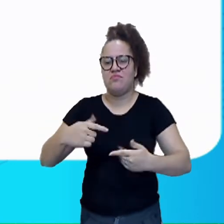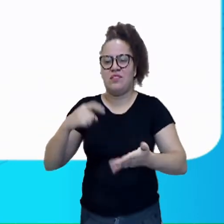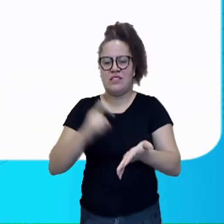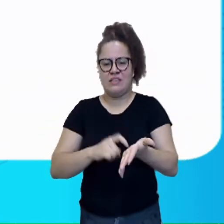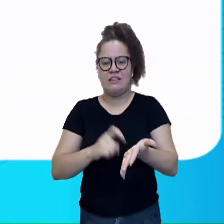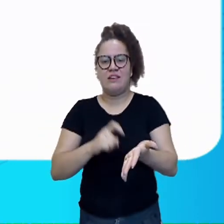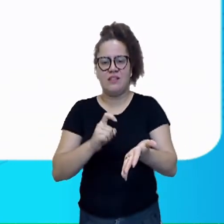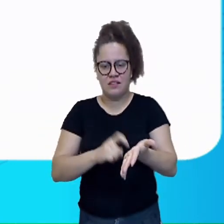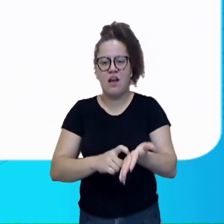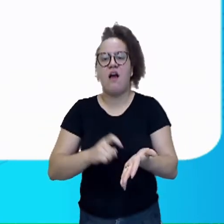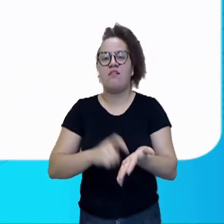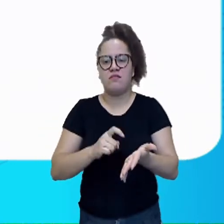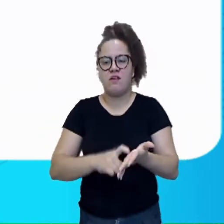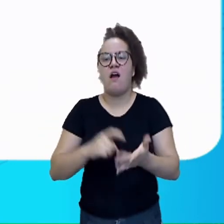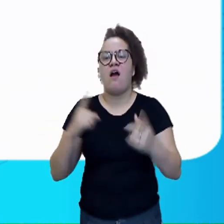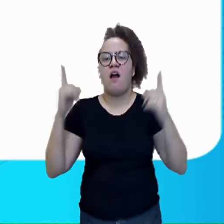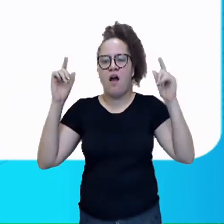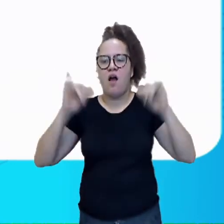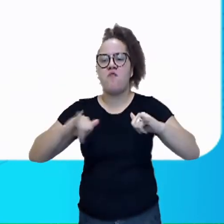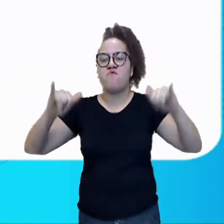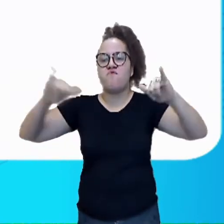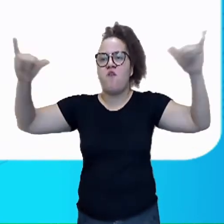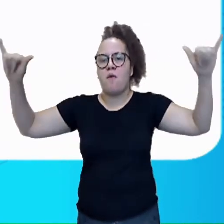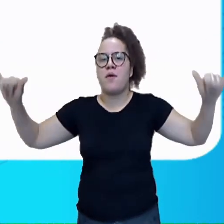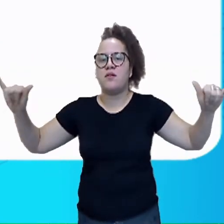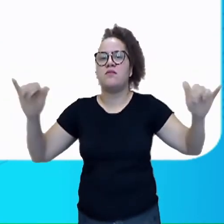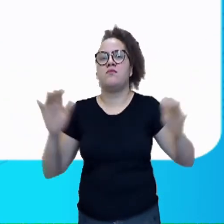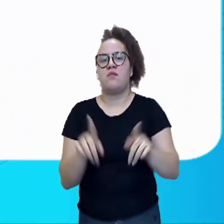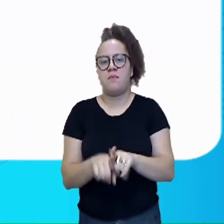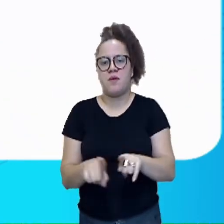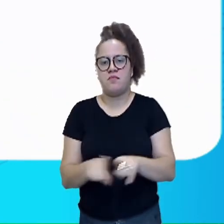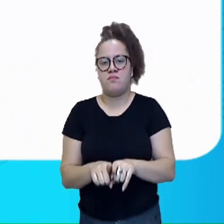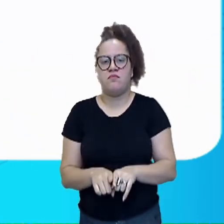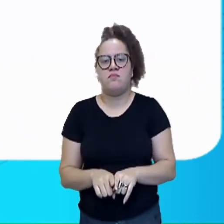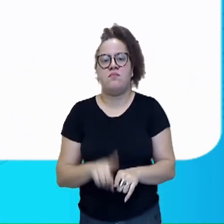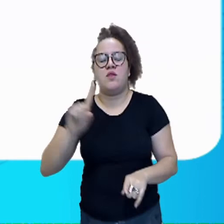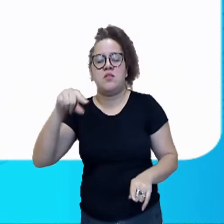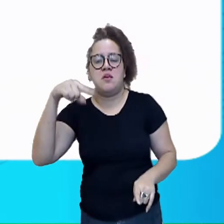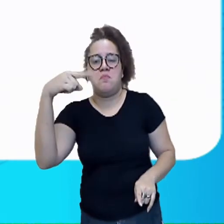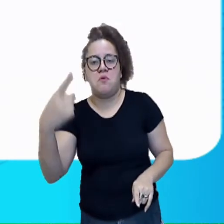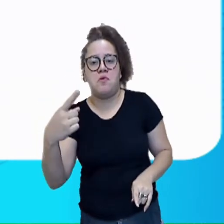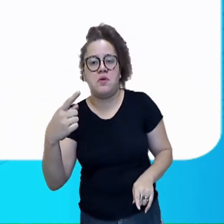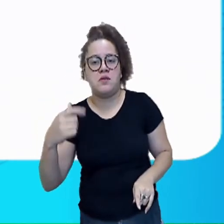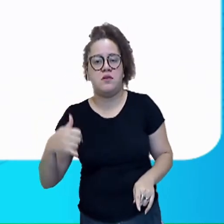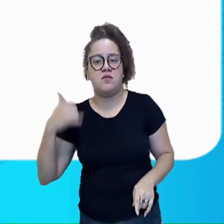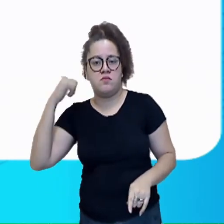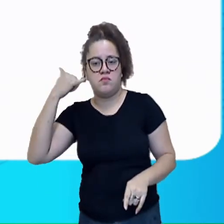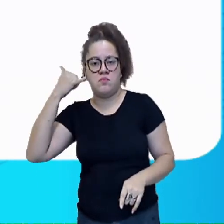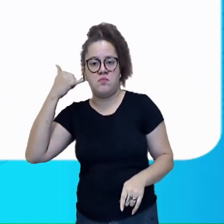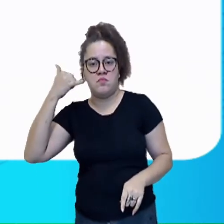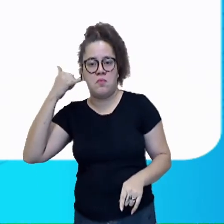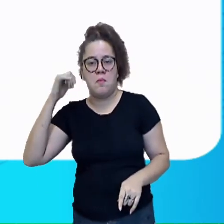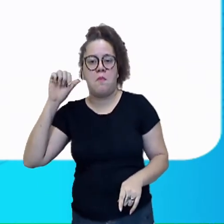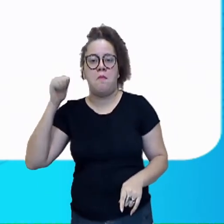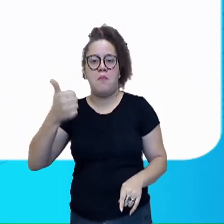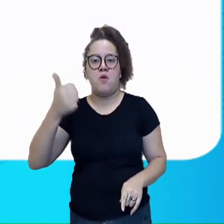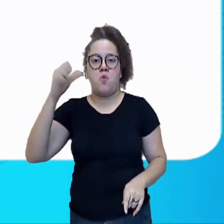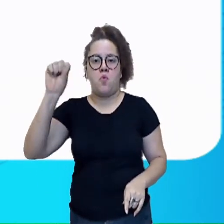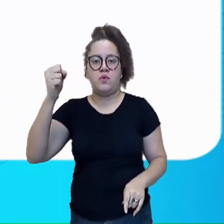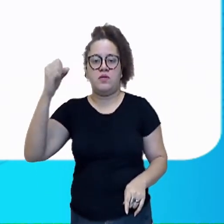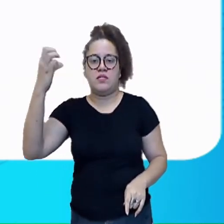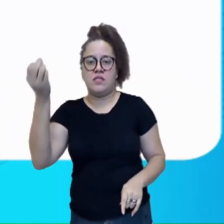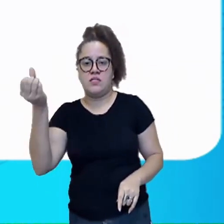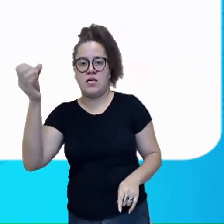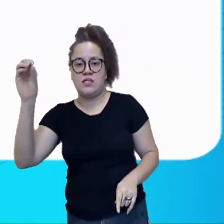em informações. Então, ele é considerado um meio de comunicação. Depois veio o telefone no ano de